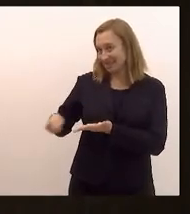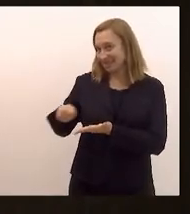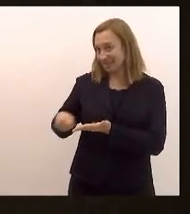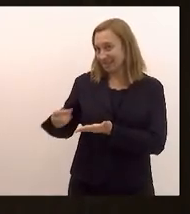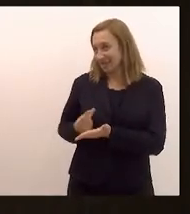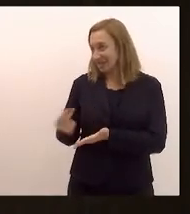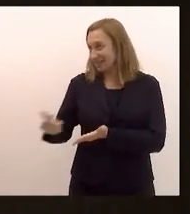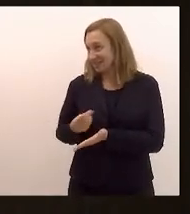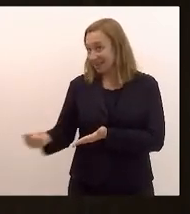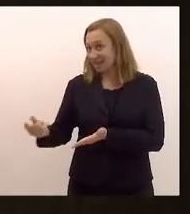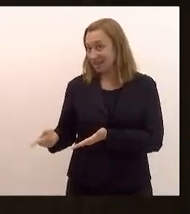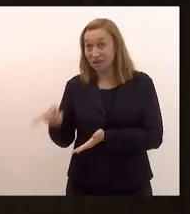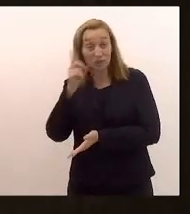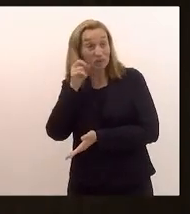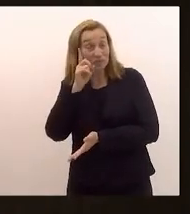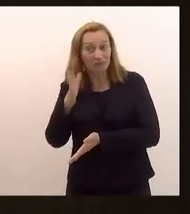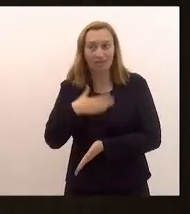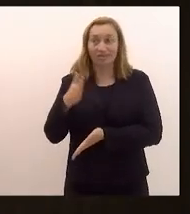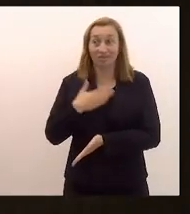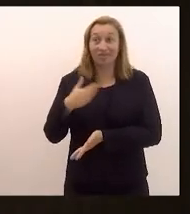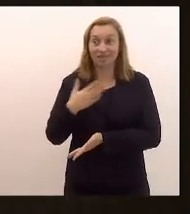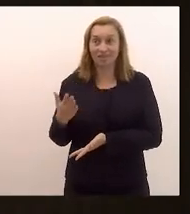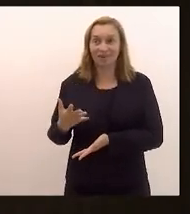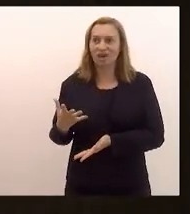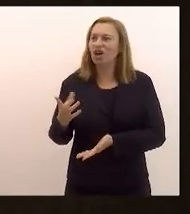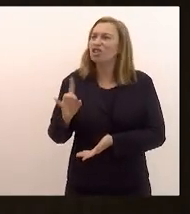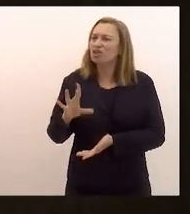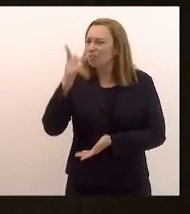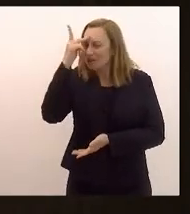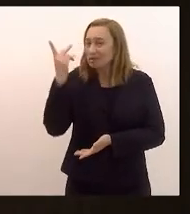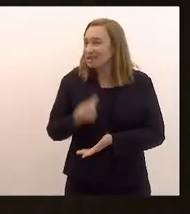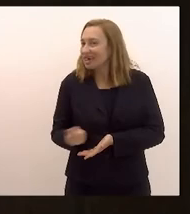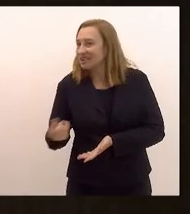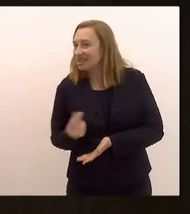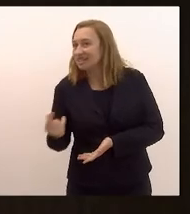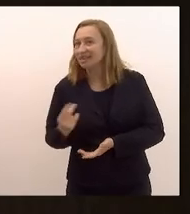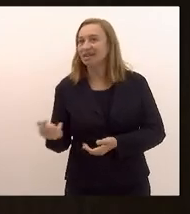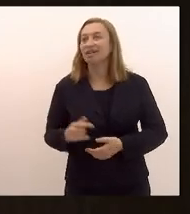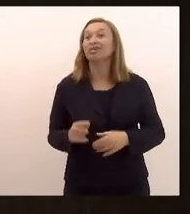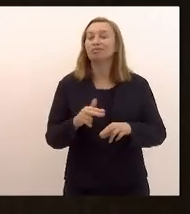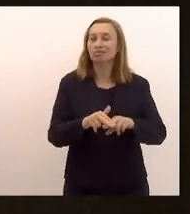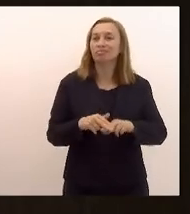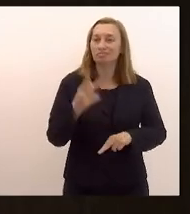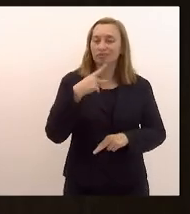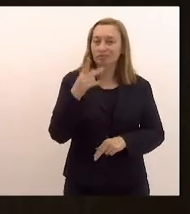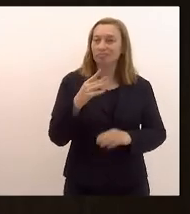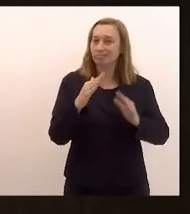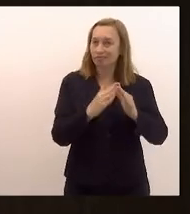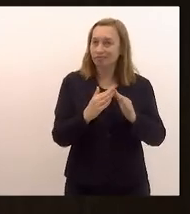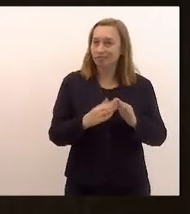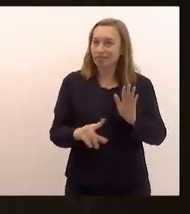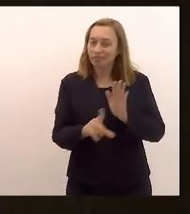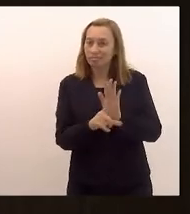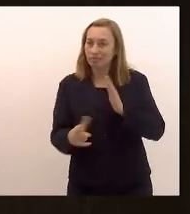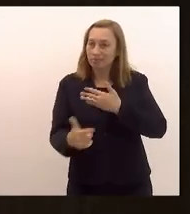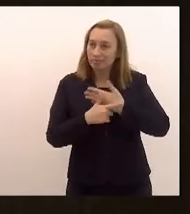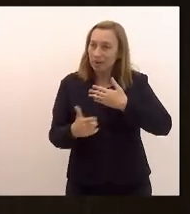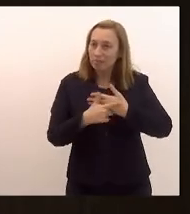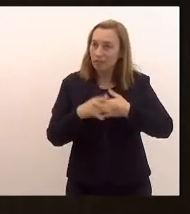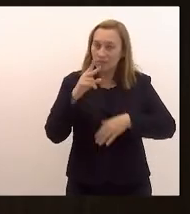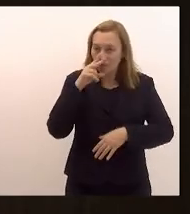exonerações diárias assustadoras Era só a gente saindo só gente saindo então por isso que eu digo que essa casa tem papel de